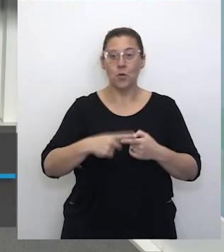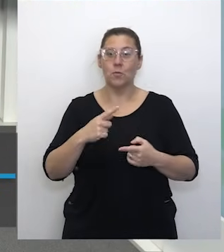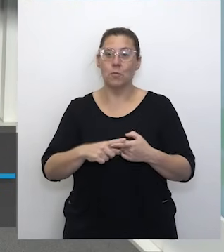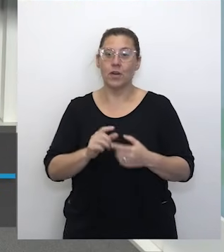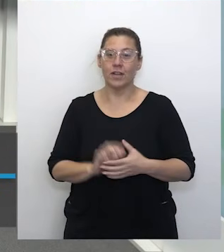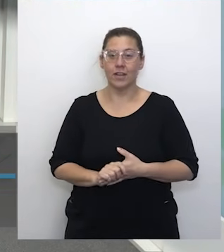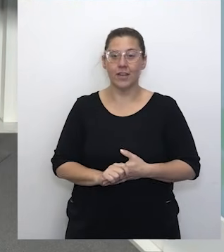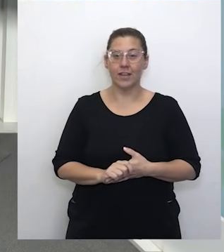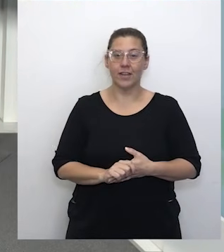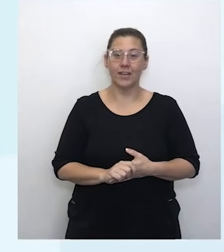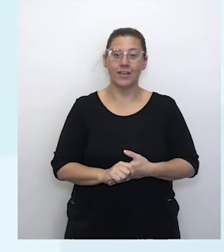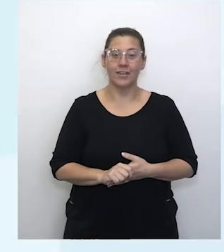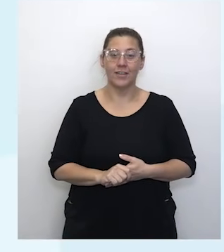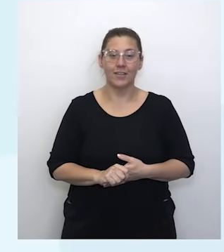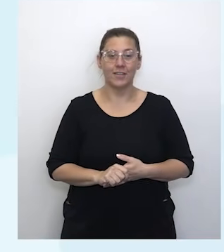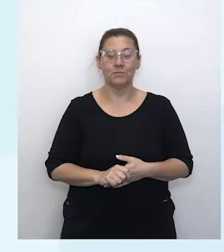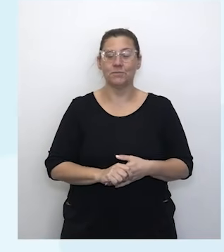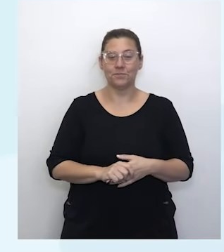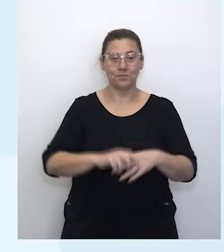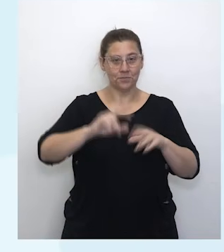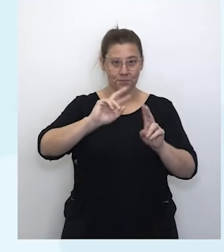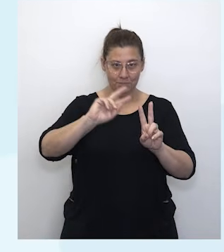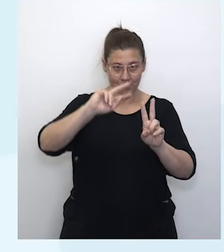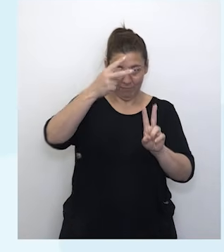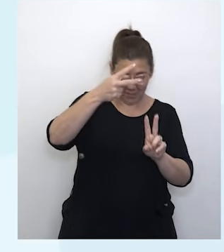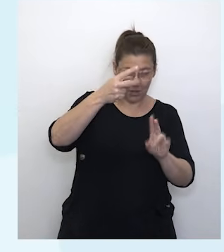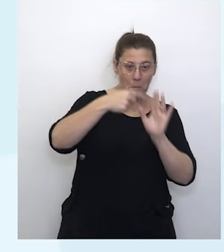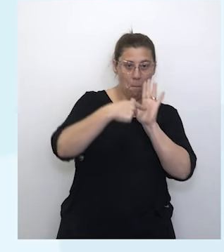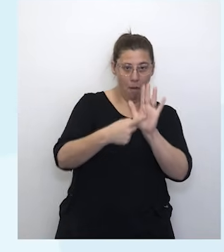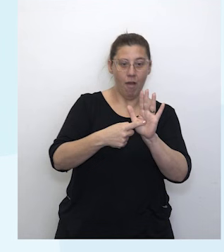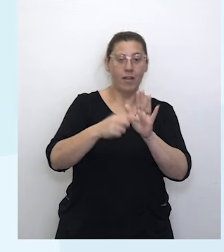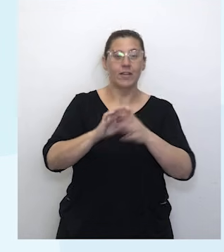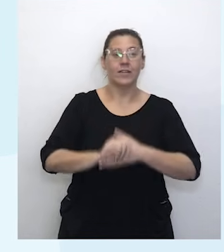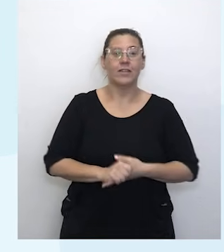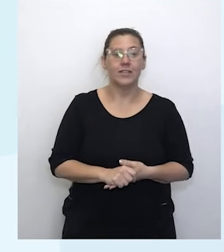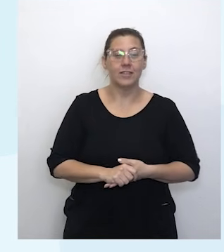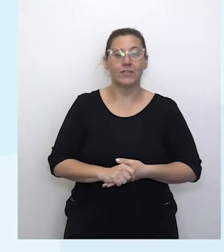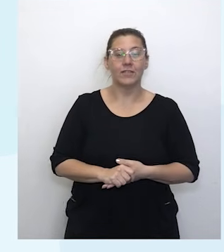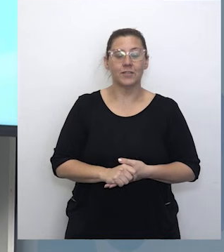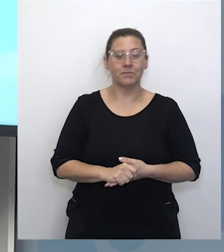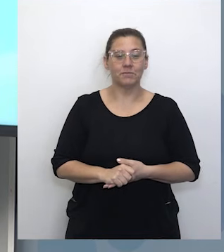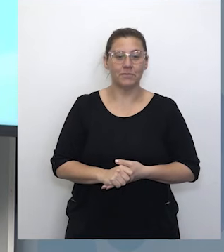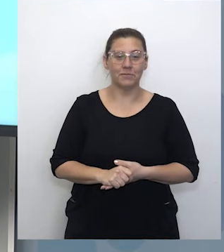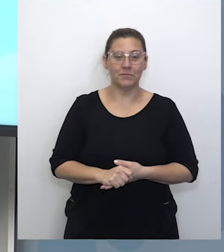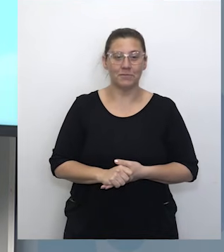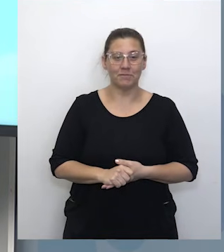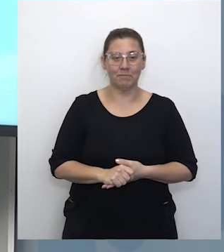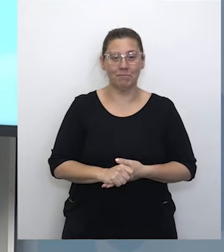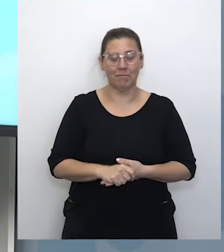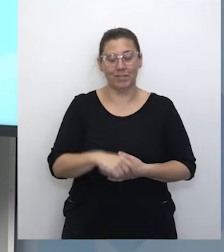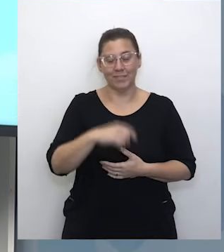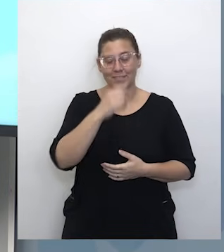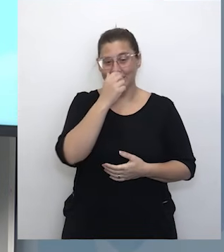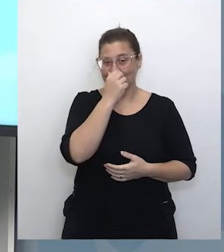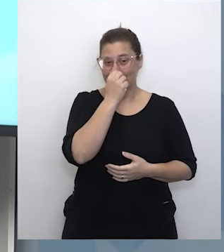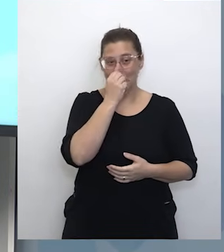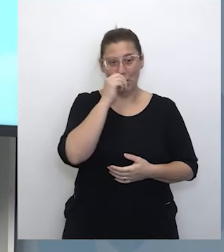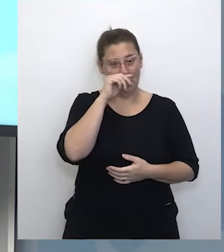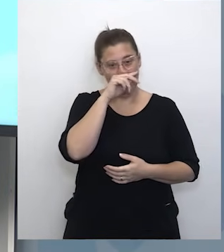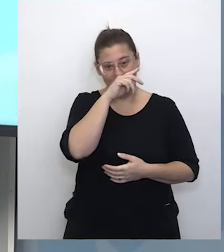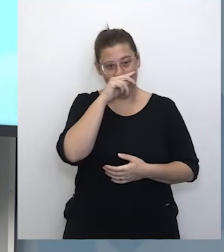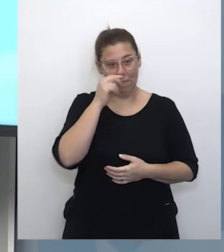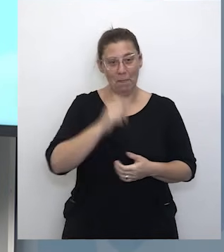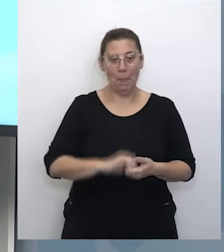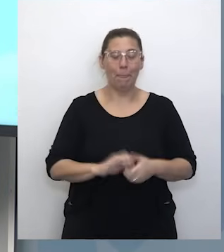expoente aqui, ó, o expoente maior da nossa letrinha lá do polinômio vai ser 2, tá certo? Nós vamos falar melhor sobre isso.